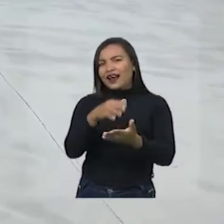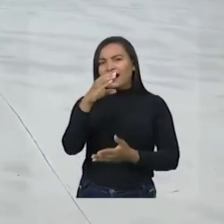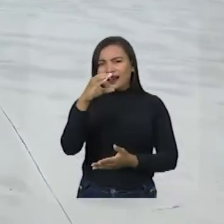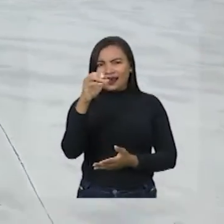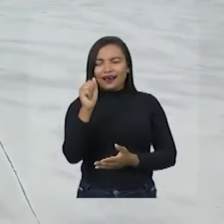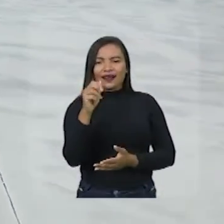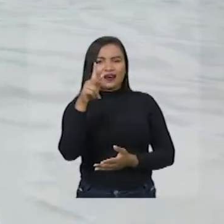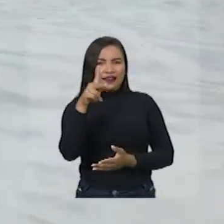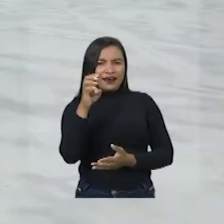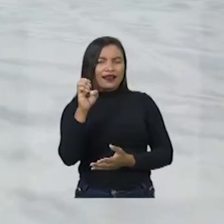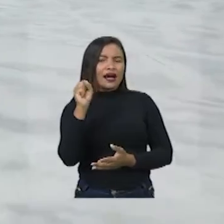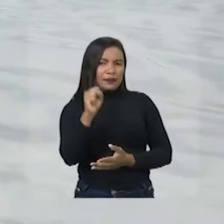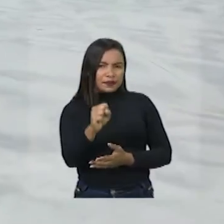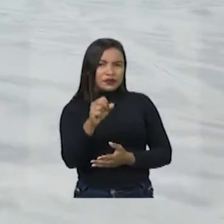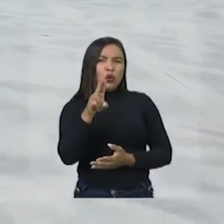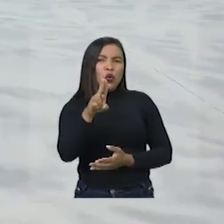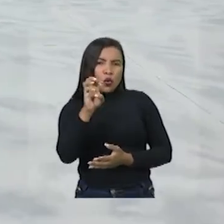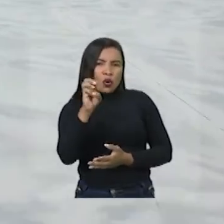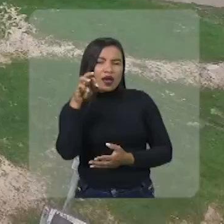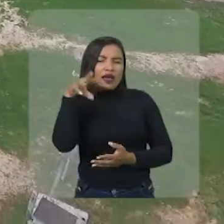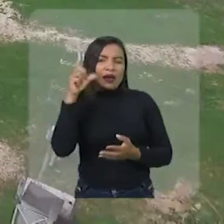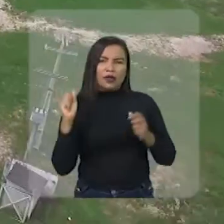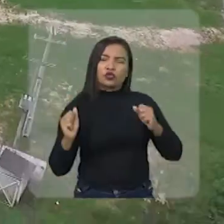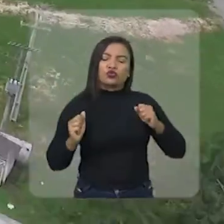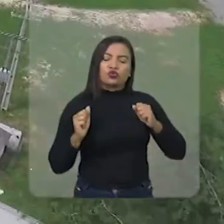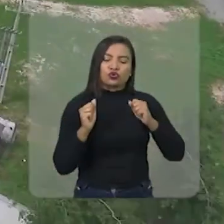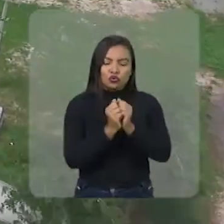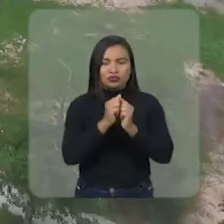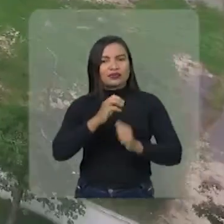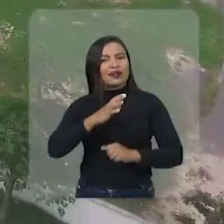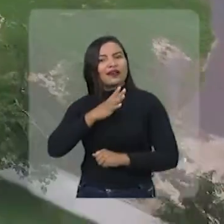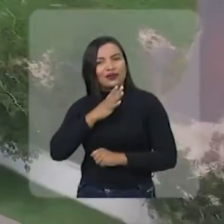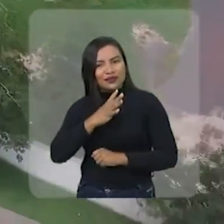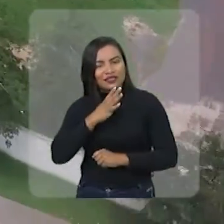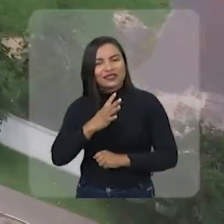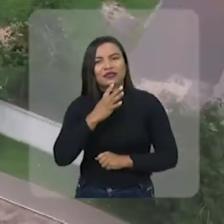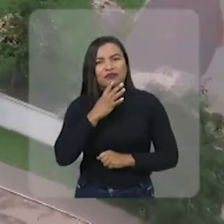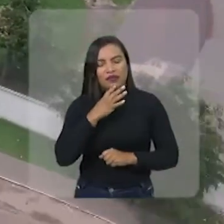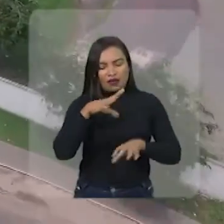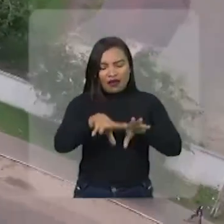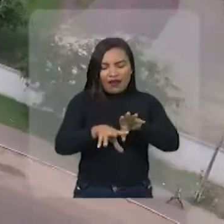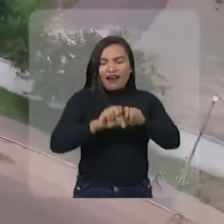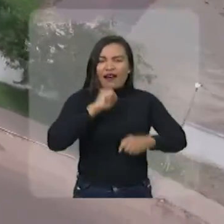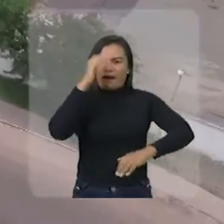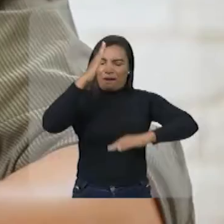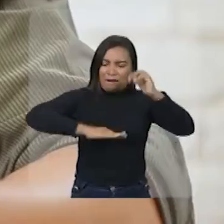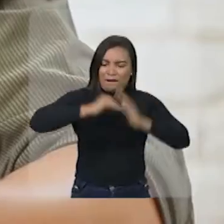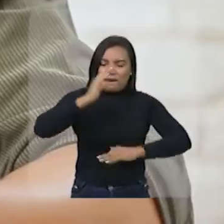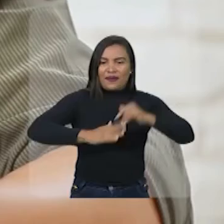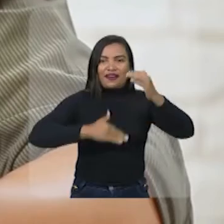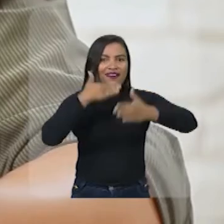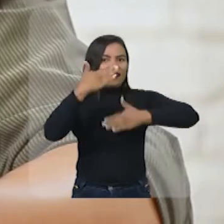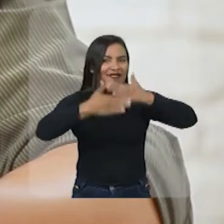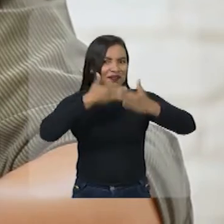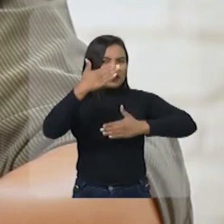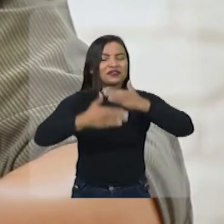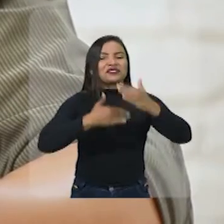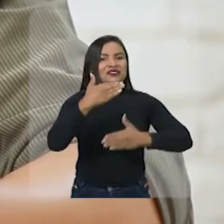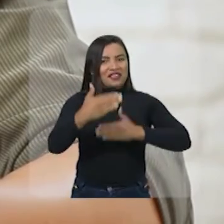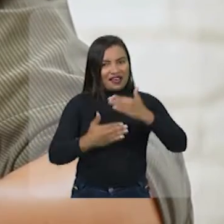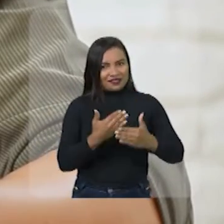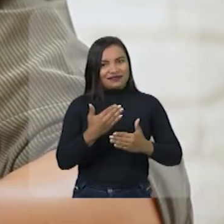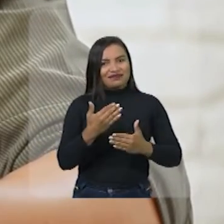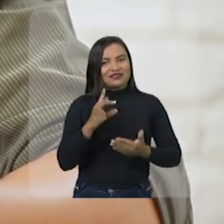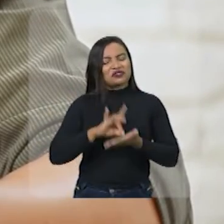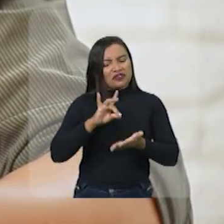UEMA serão promotoras do conhecimento, do aprimoramento, do aperfeiçoamento profissional e, é claro, da